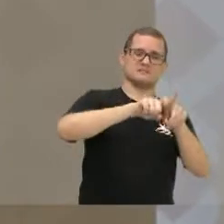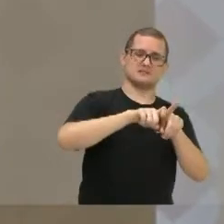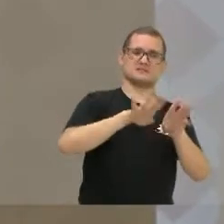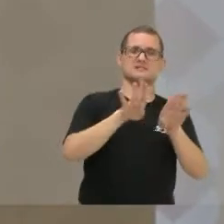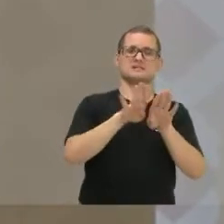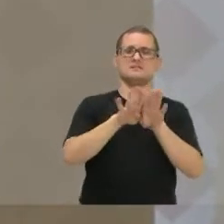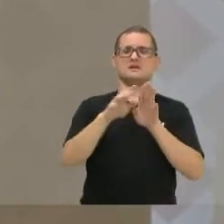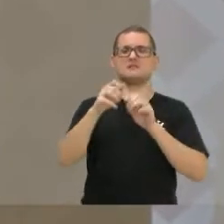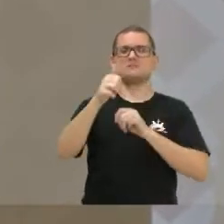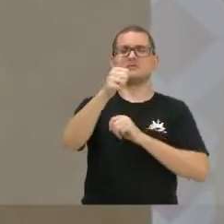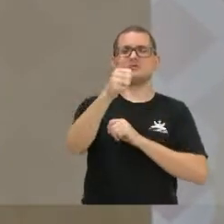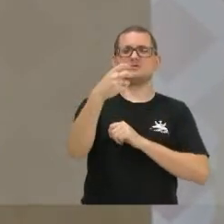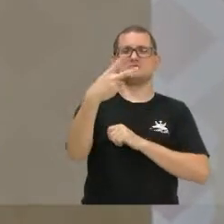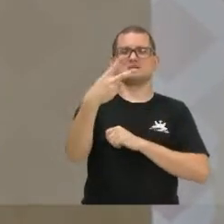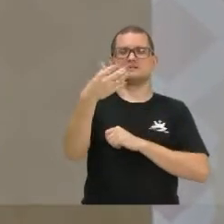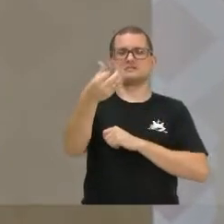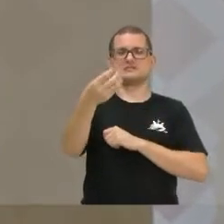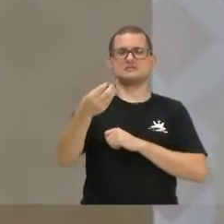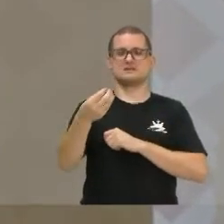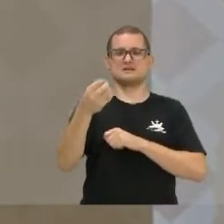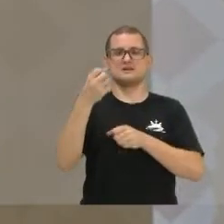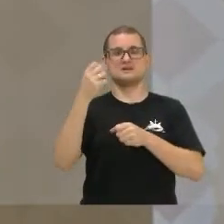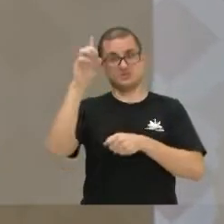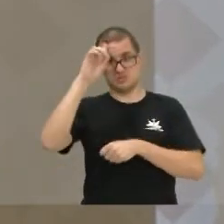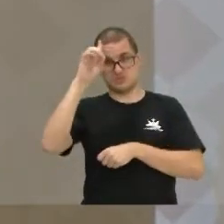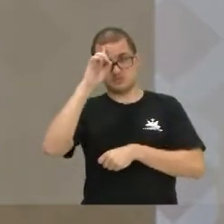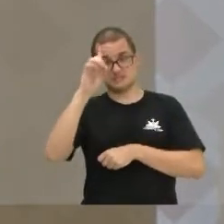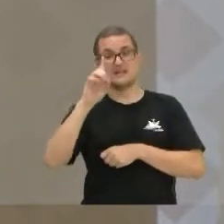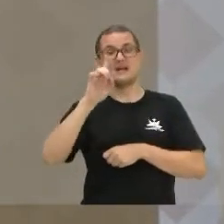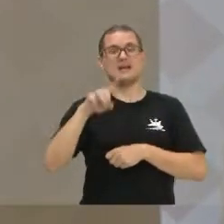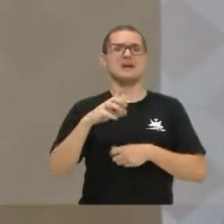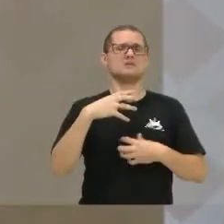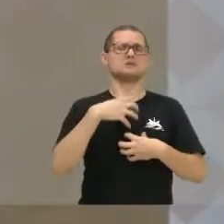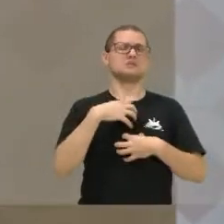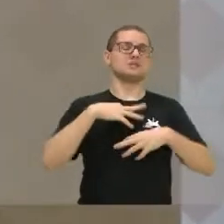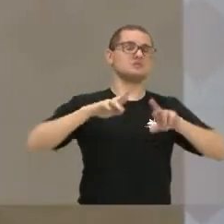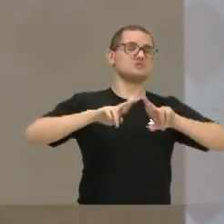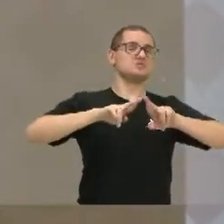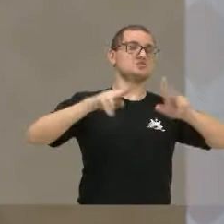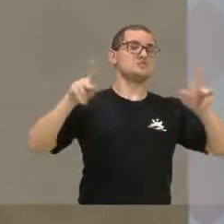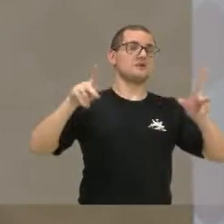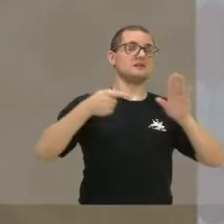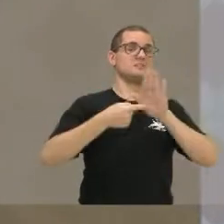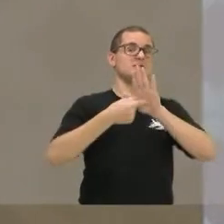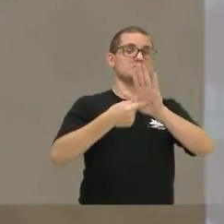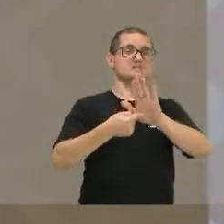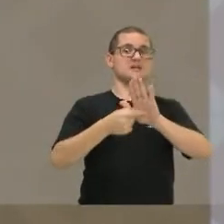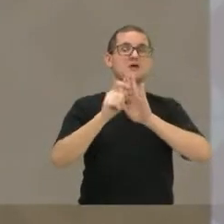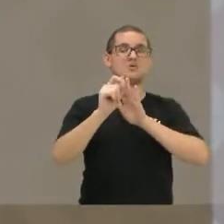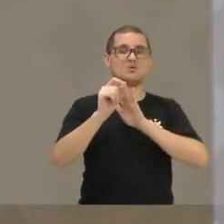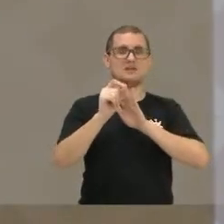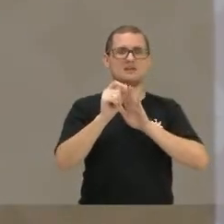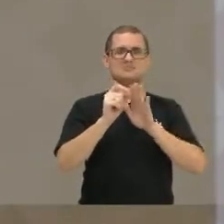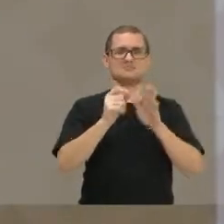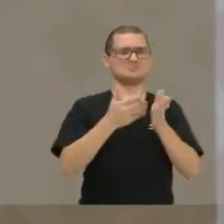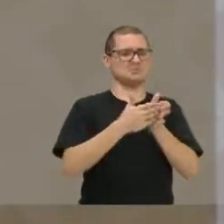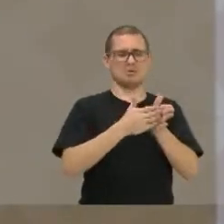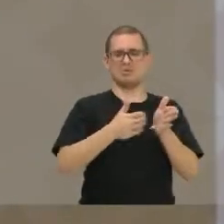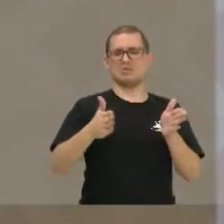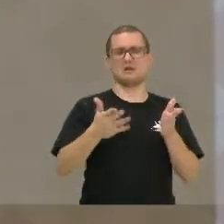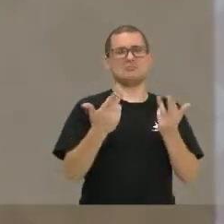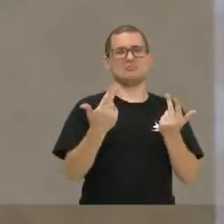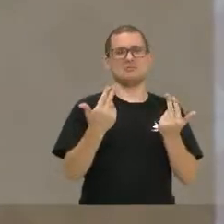1260 dias são formas diferenciadas para referir-se ao mesmo tempo